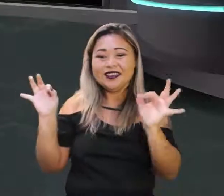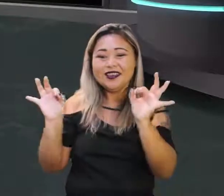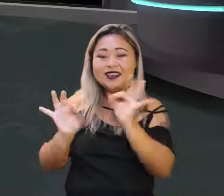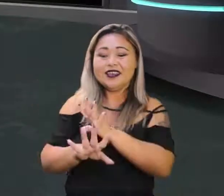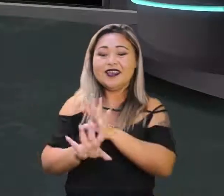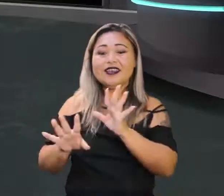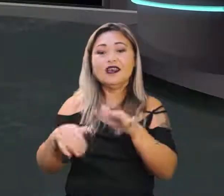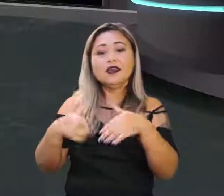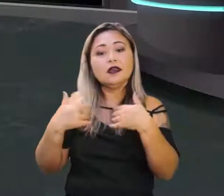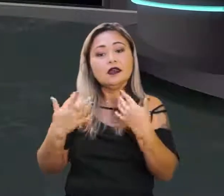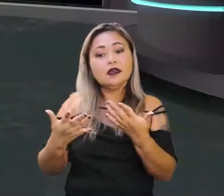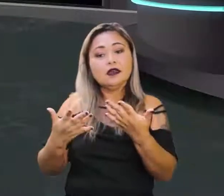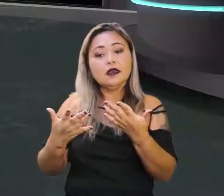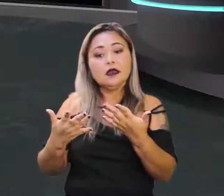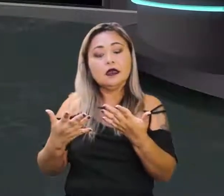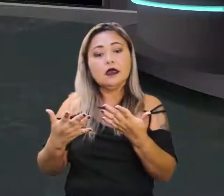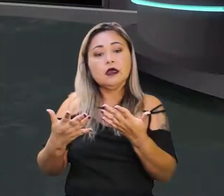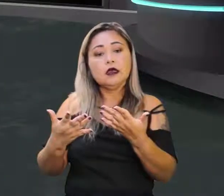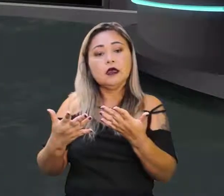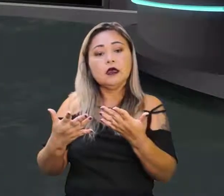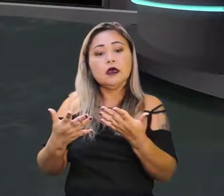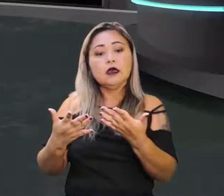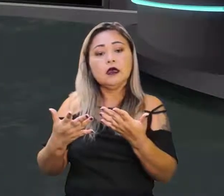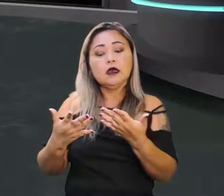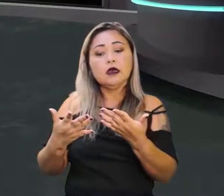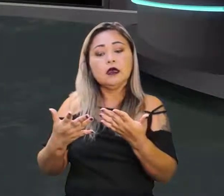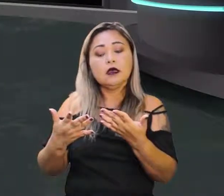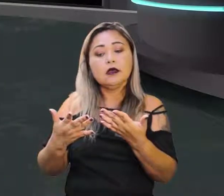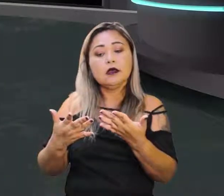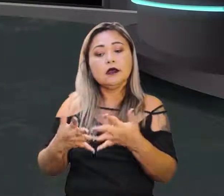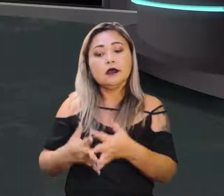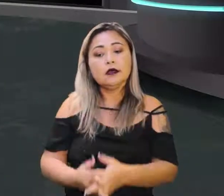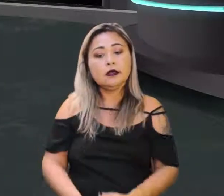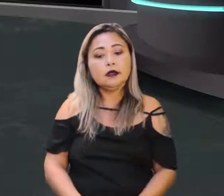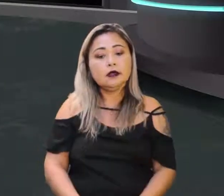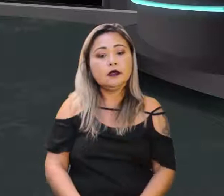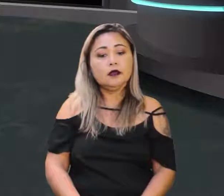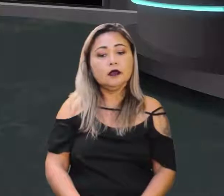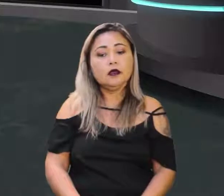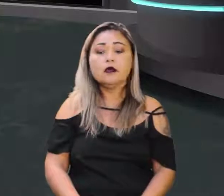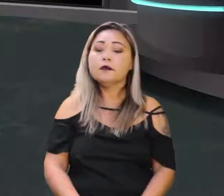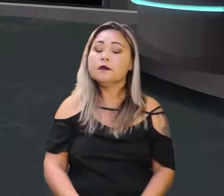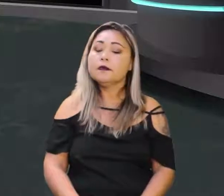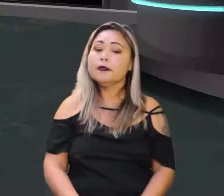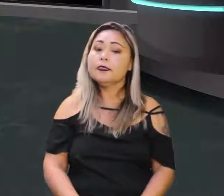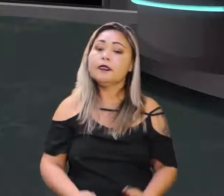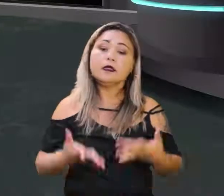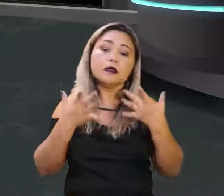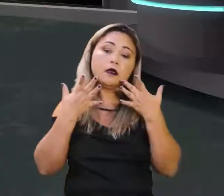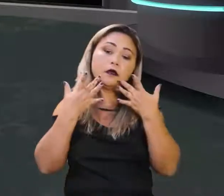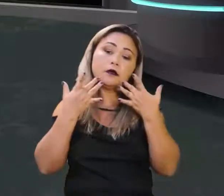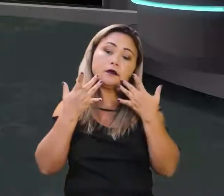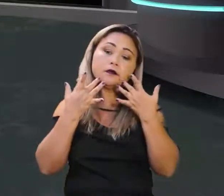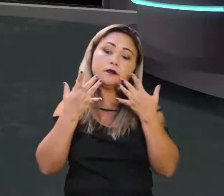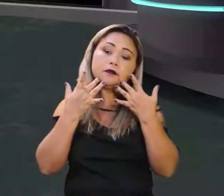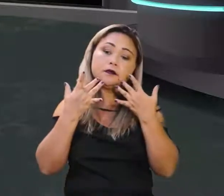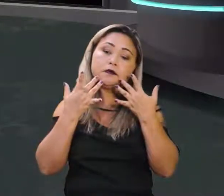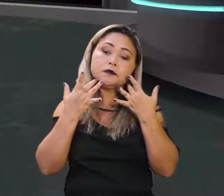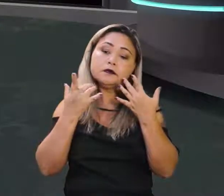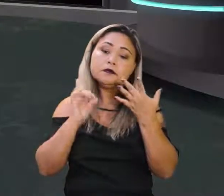falar. Então, pessoal, veja só, o teatro, ele tem